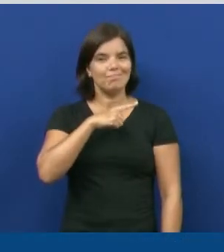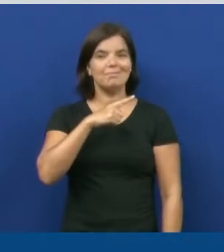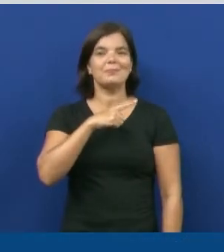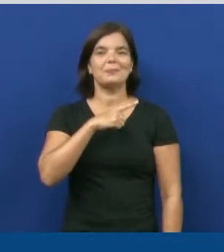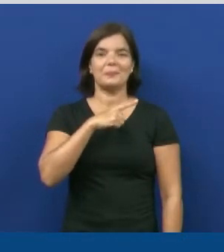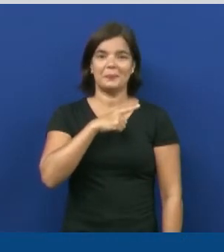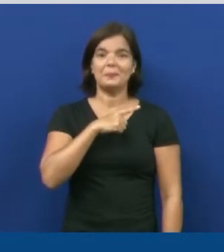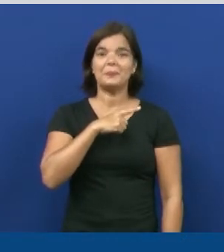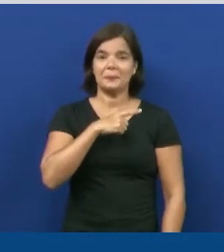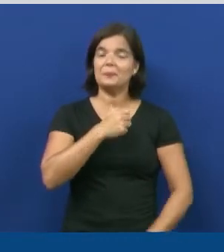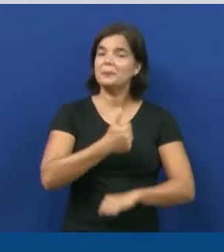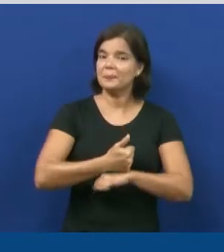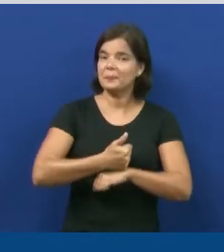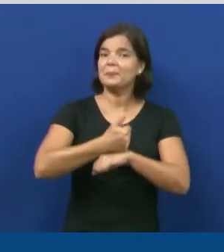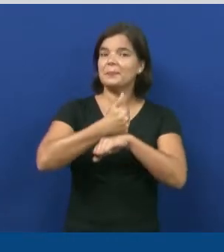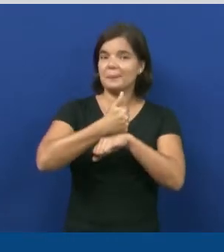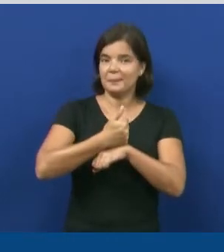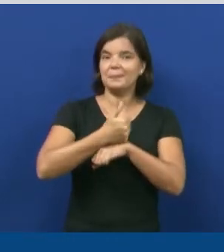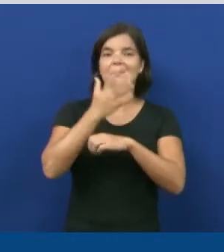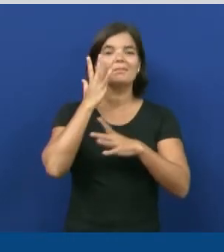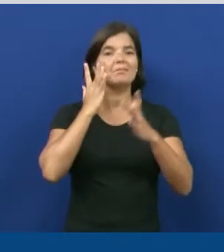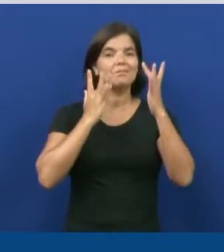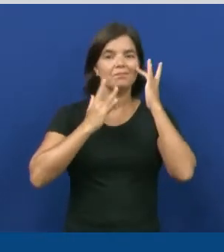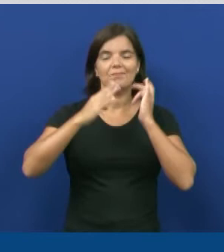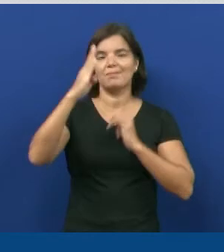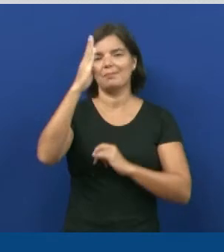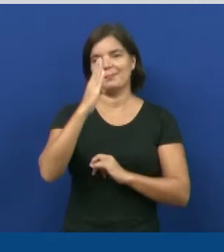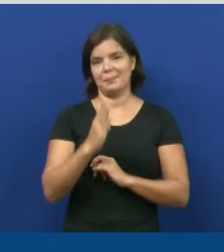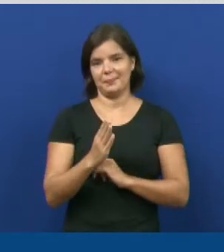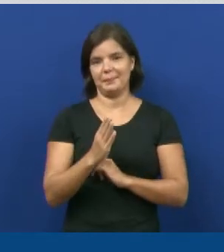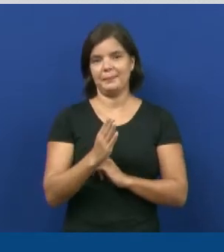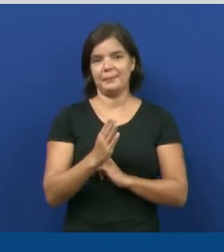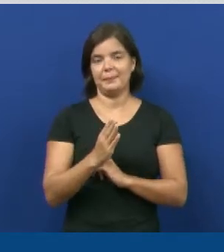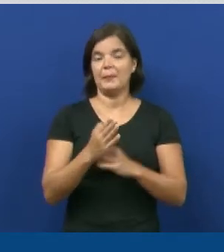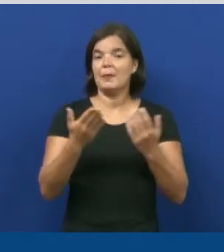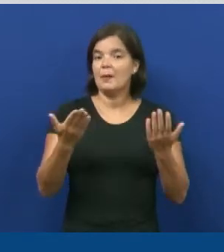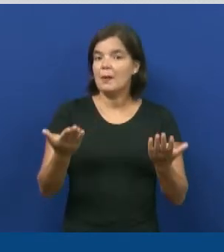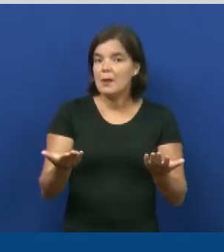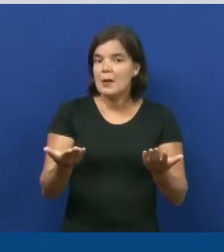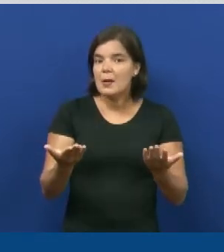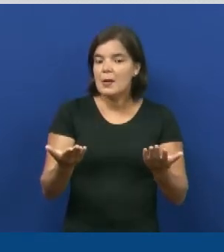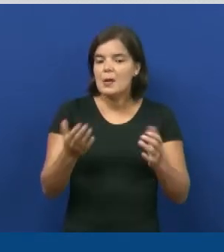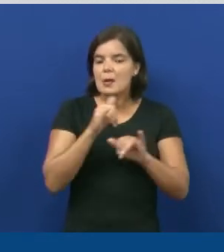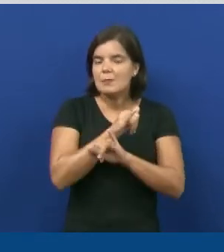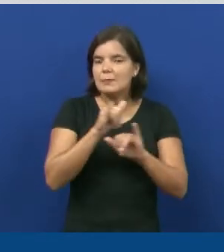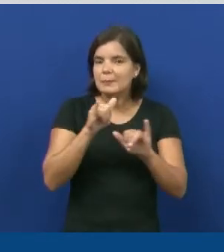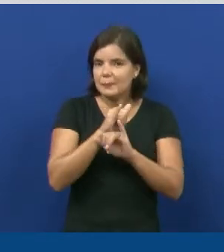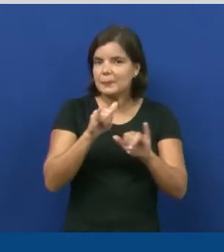salto qualitativo, digamos assim, no teatro brasileiro. E